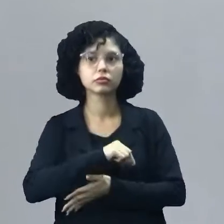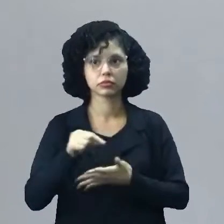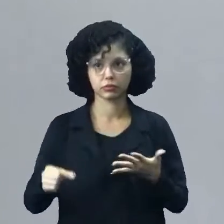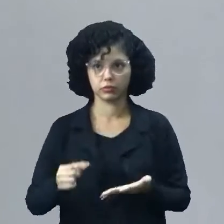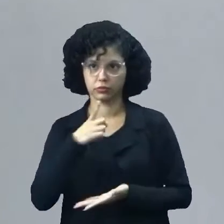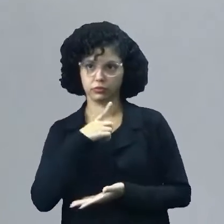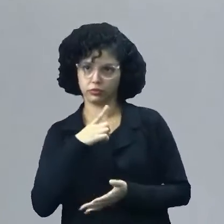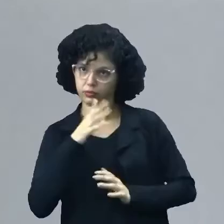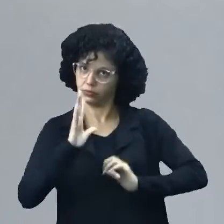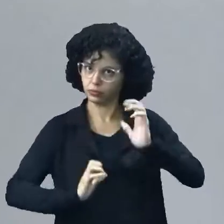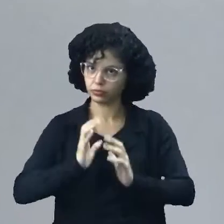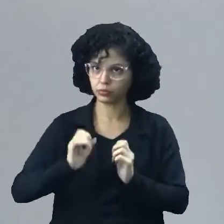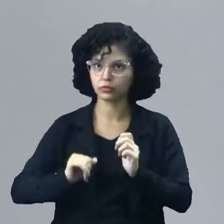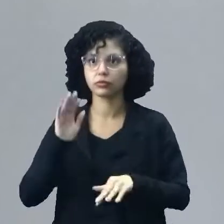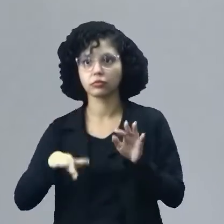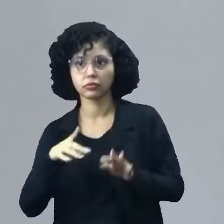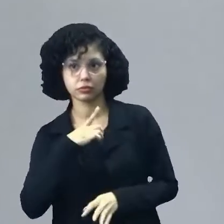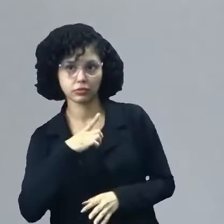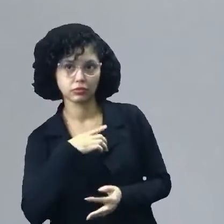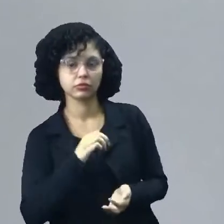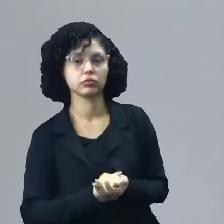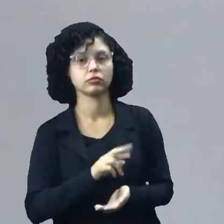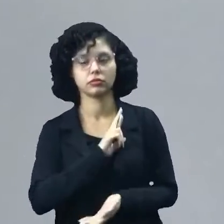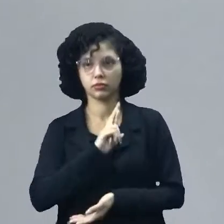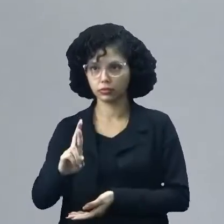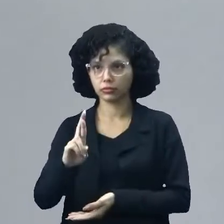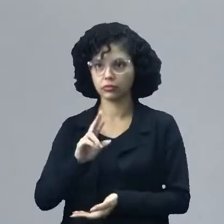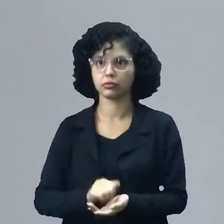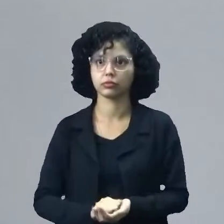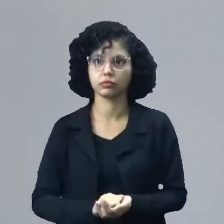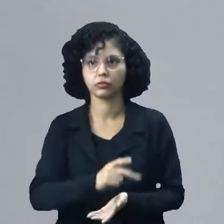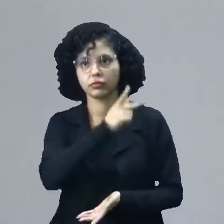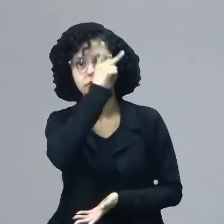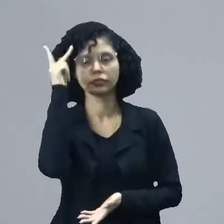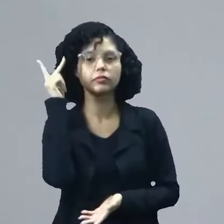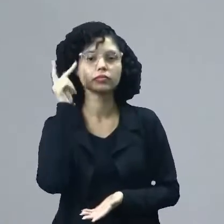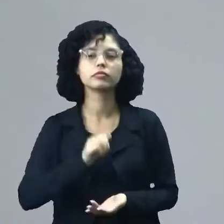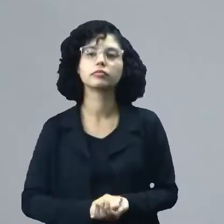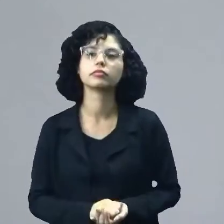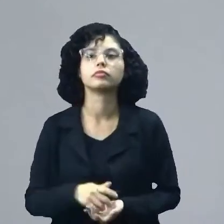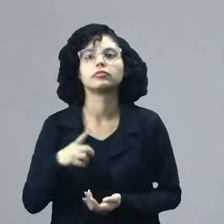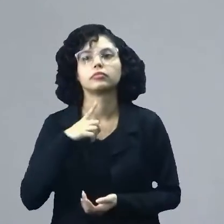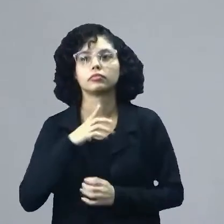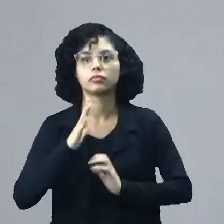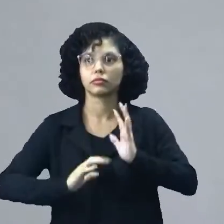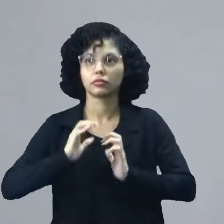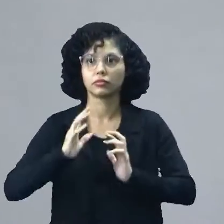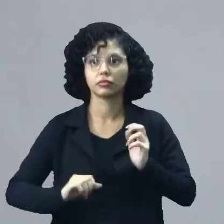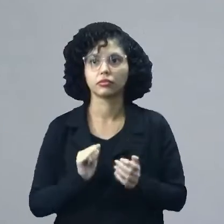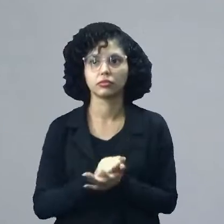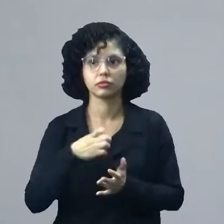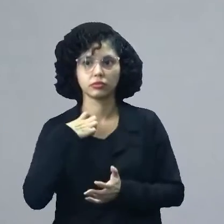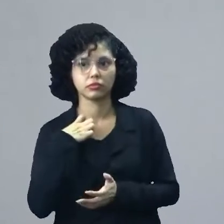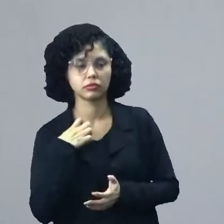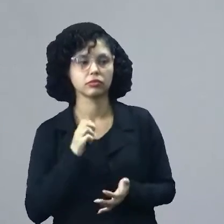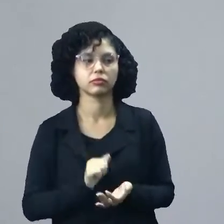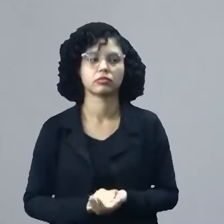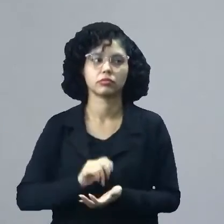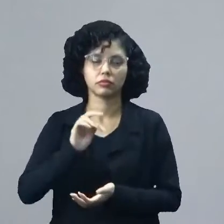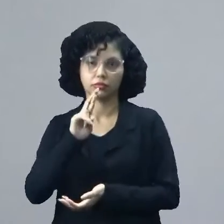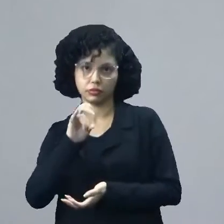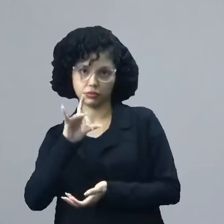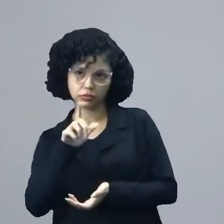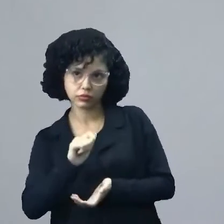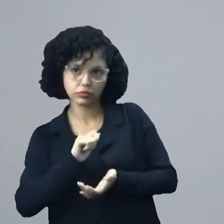gente tem aí conflitos, muitas vezes tem conflitos religiosos ali entre as pessoas, tem conflitos aí